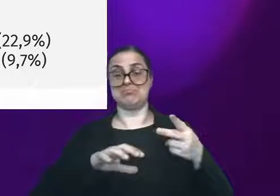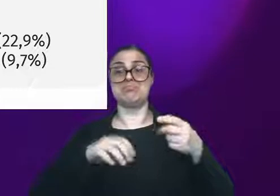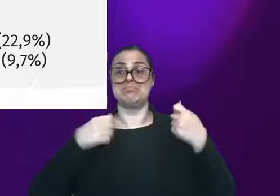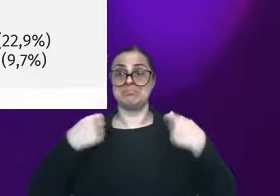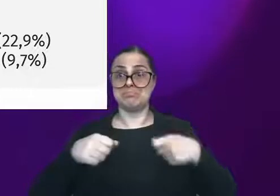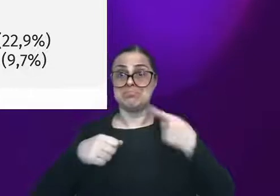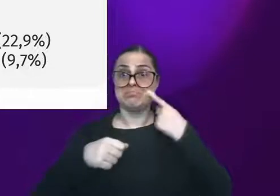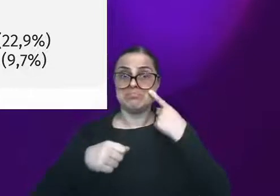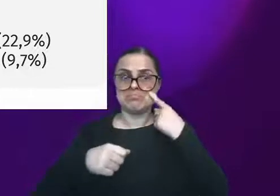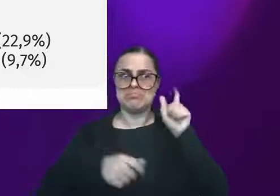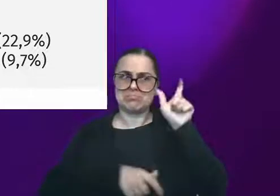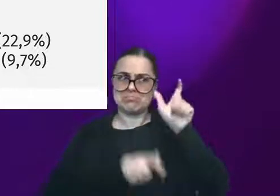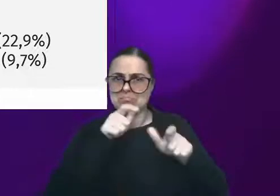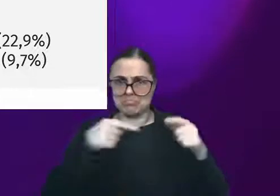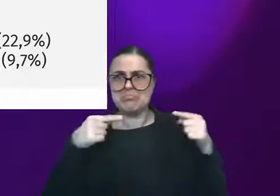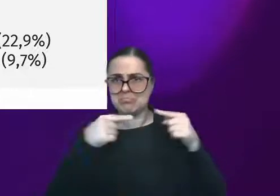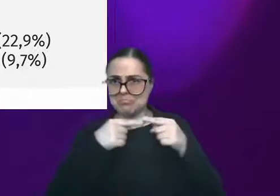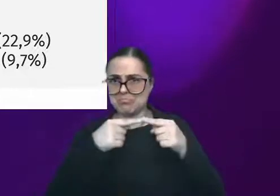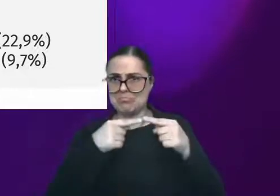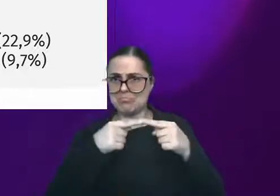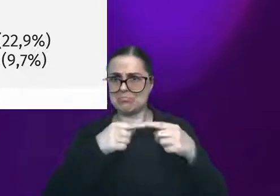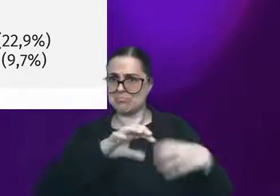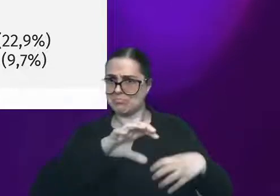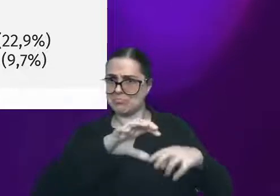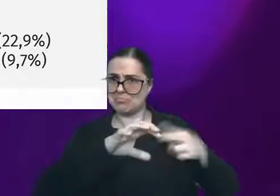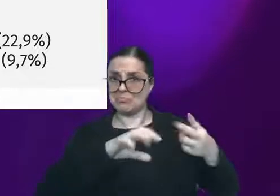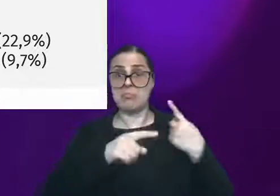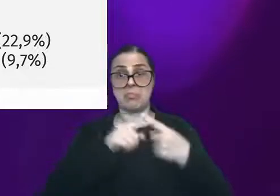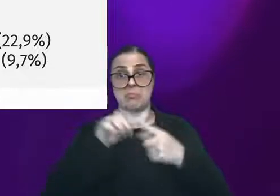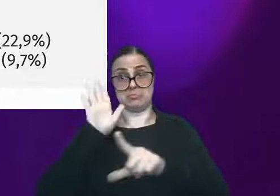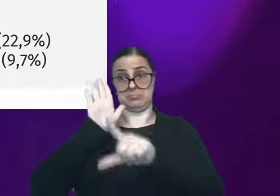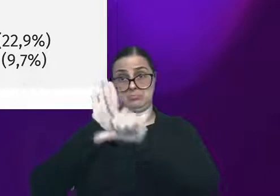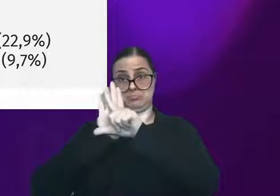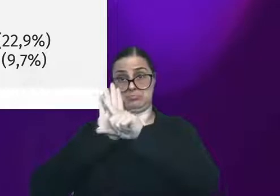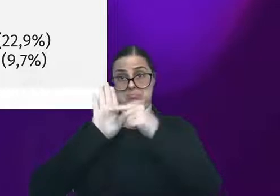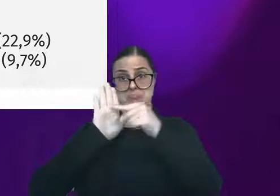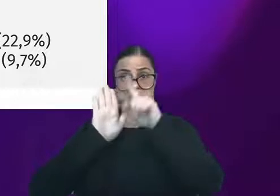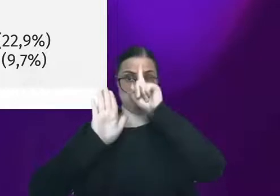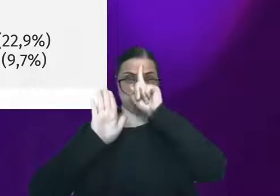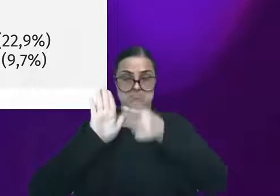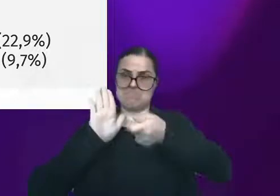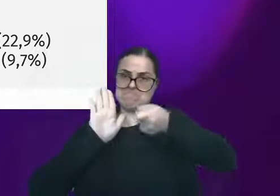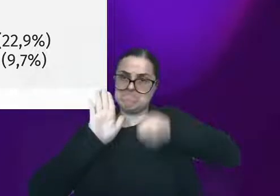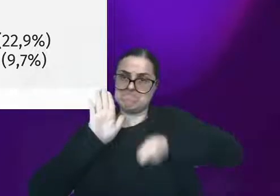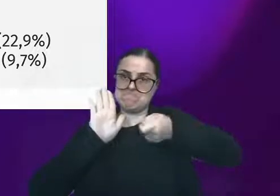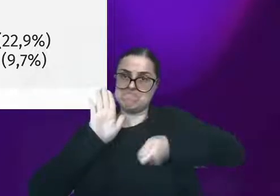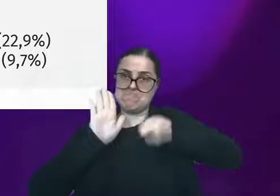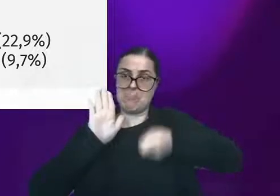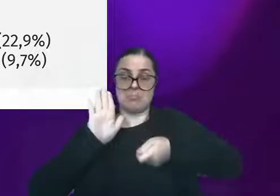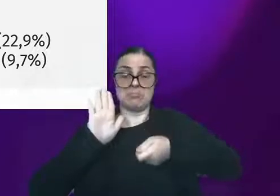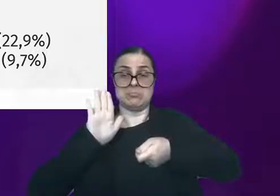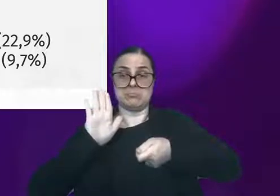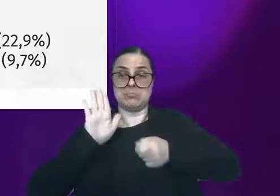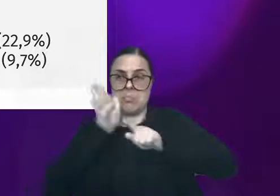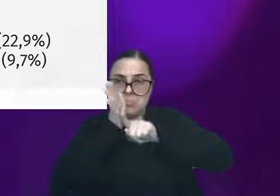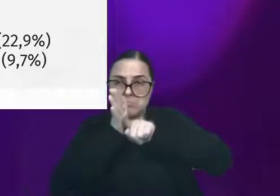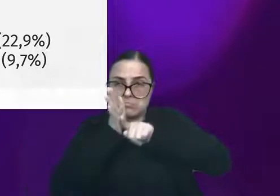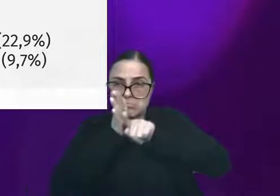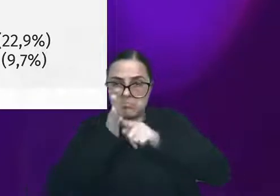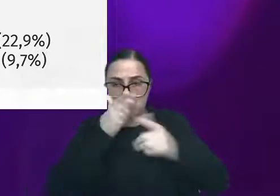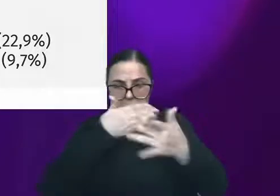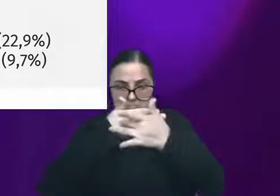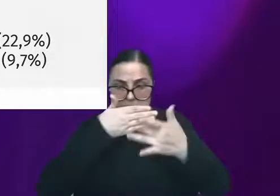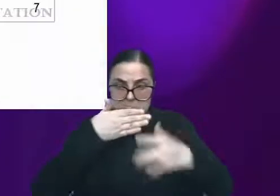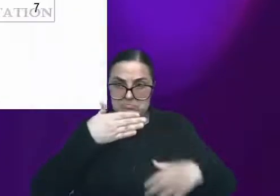hepatocarcinoma. A nossa lei também ela é restritiva, ela exige exames dependendo do tamanho do nódulo ou de